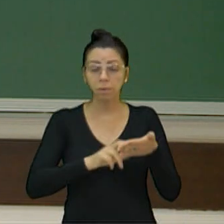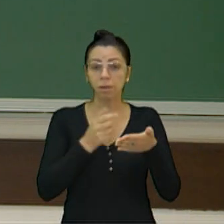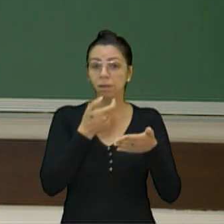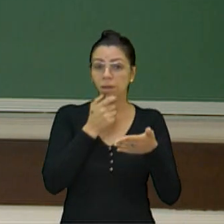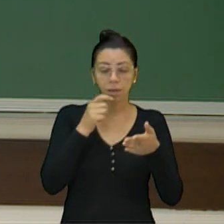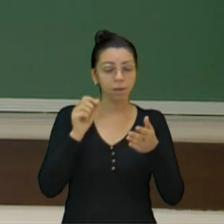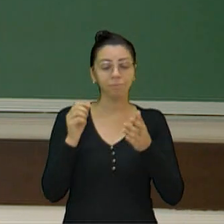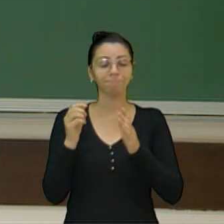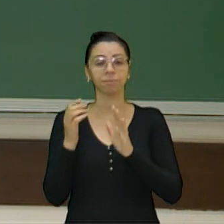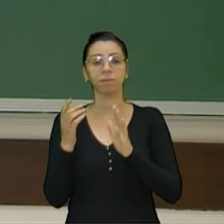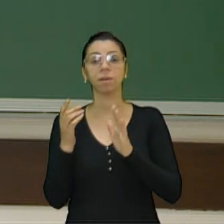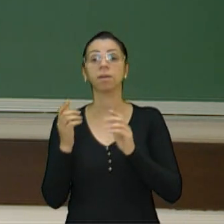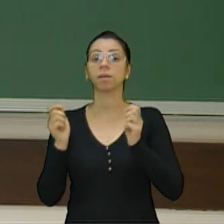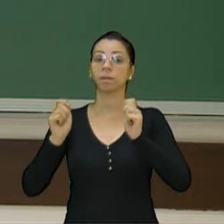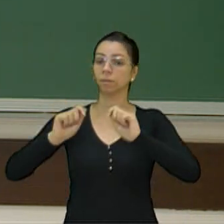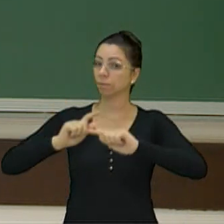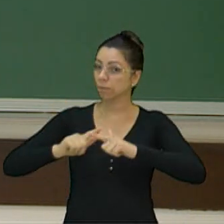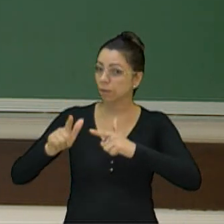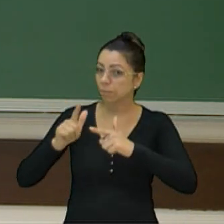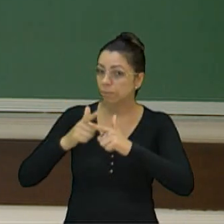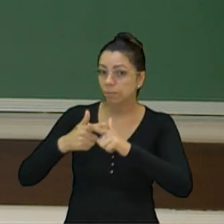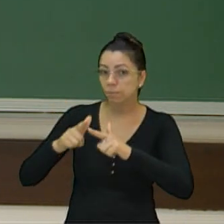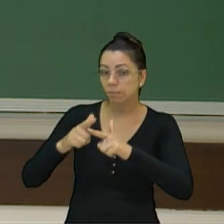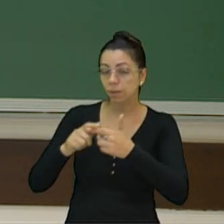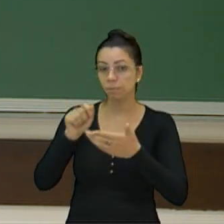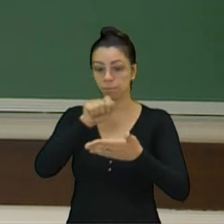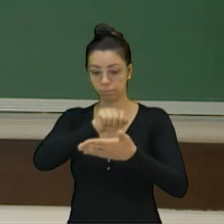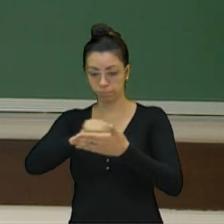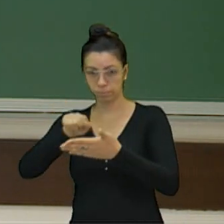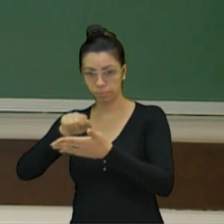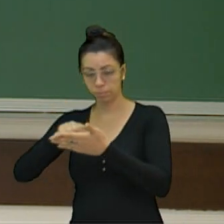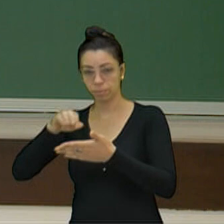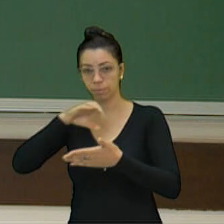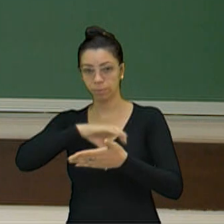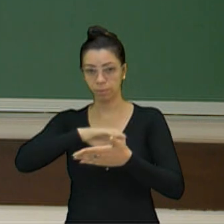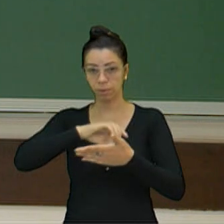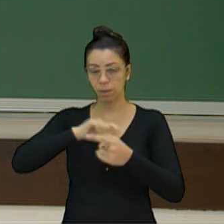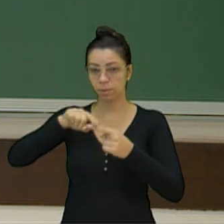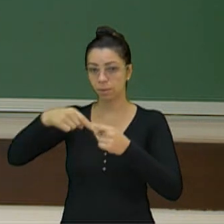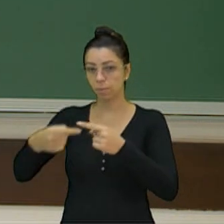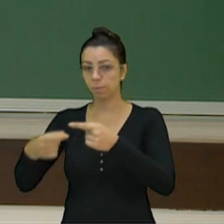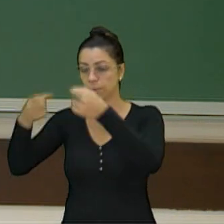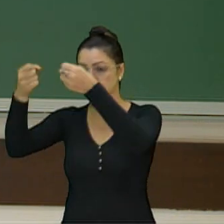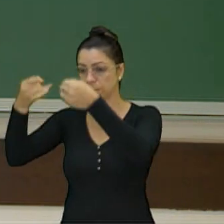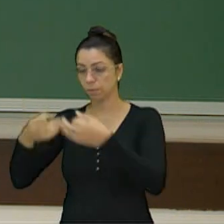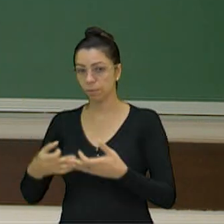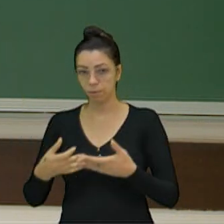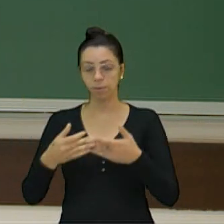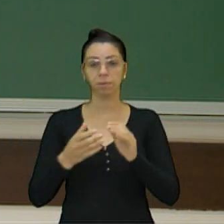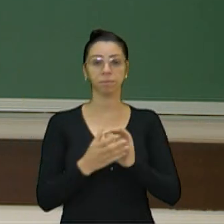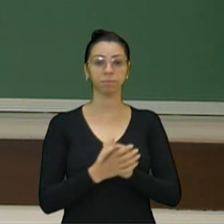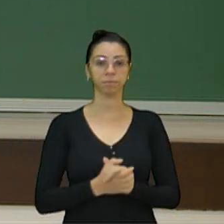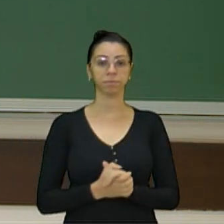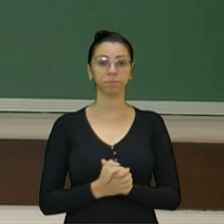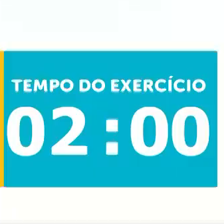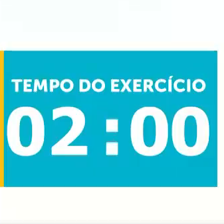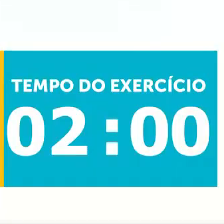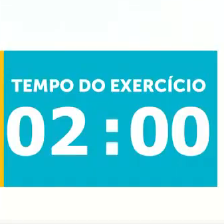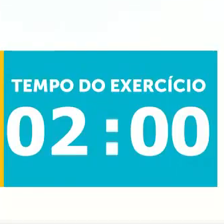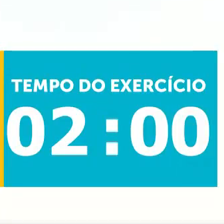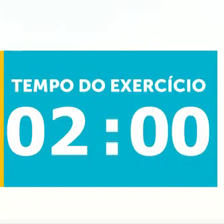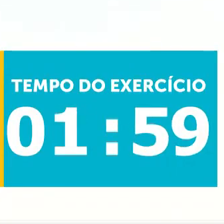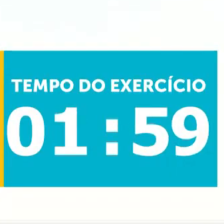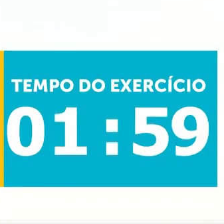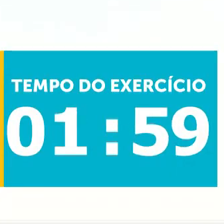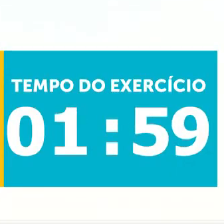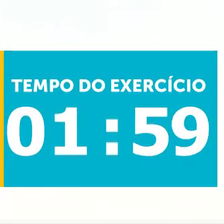inglês depois. Daí você pode pedir seu professor para corrigir, por exemplo, dar uma olhada e te ajudar. Beleza? Vamos lá então.